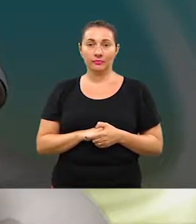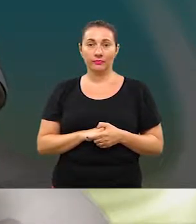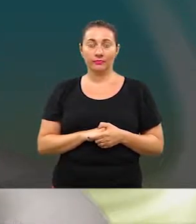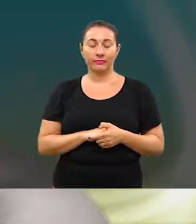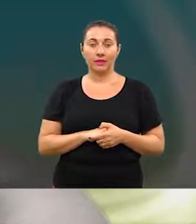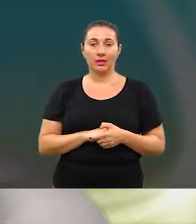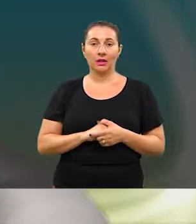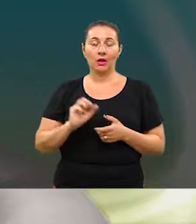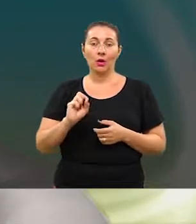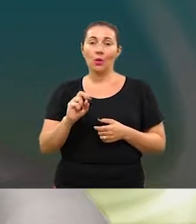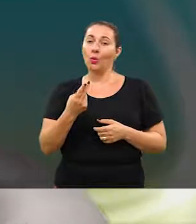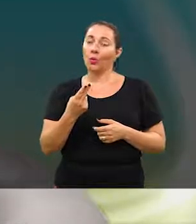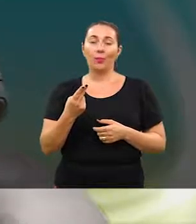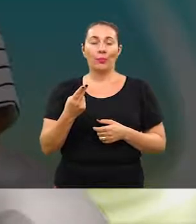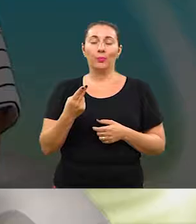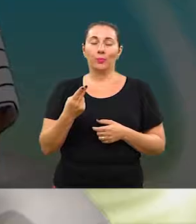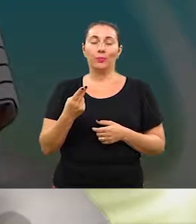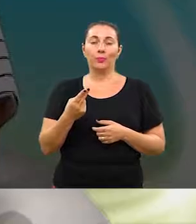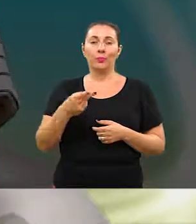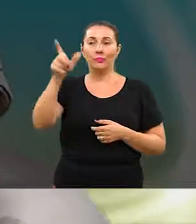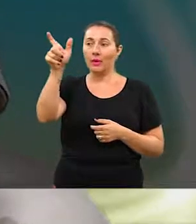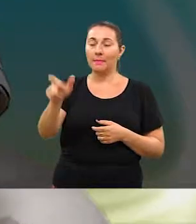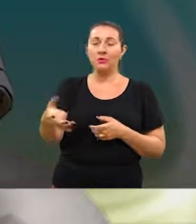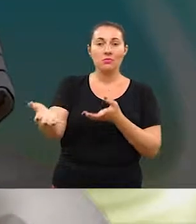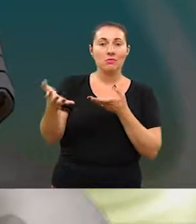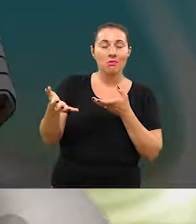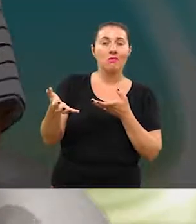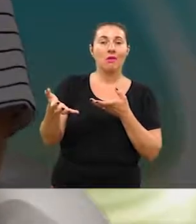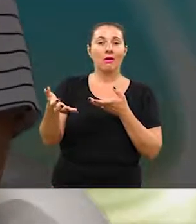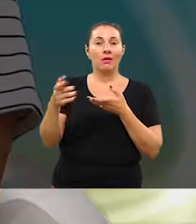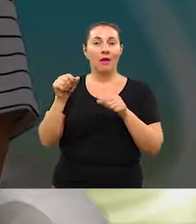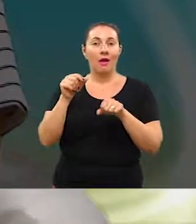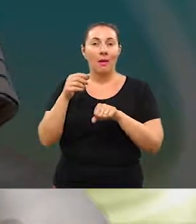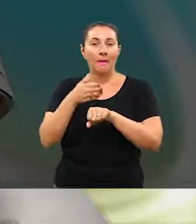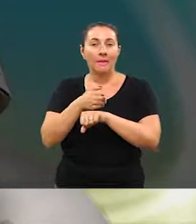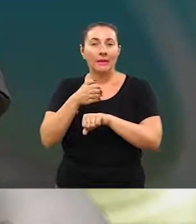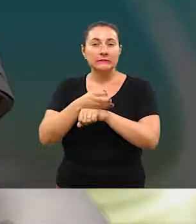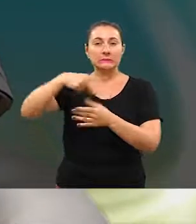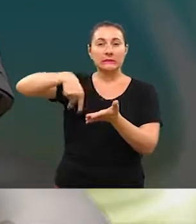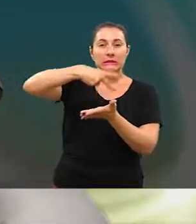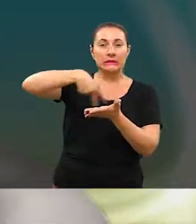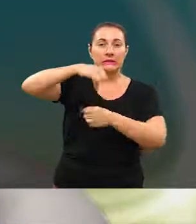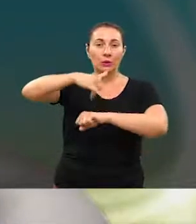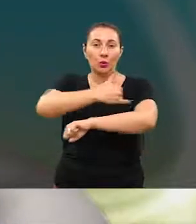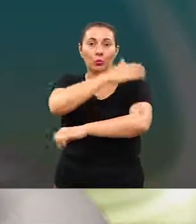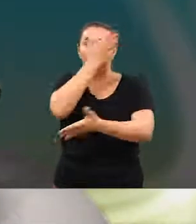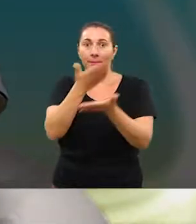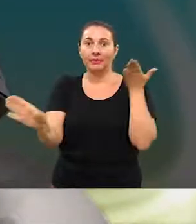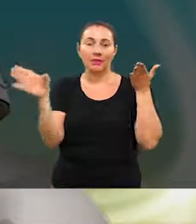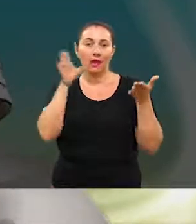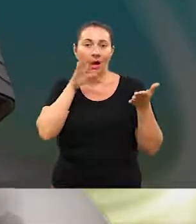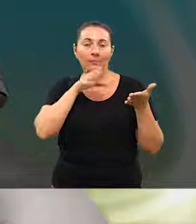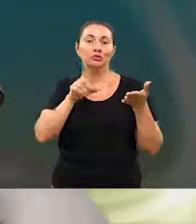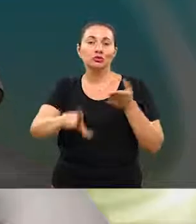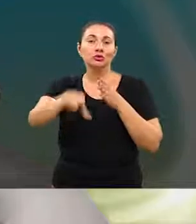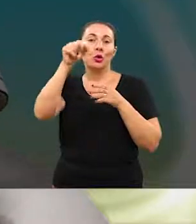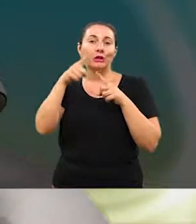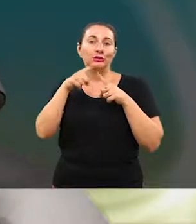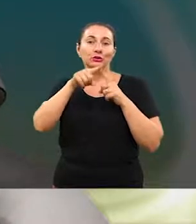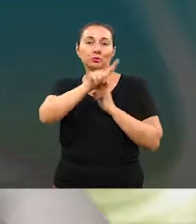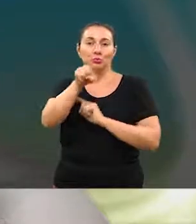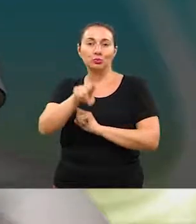se uma pessoa tem, de repente, ela quer fazer uma atividade voltada para queima calórica maior, ela pode escolher, por exemplo, a